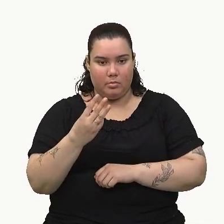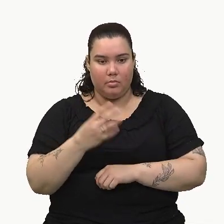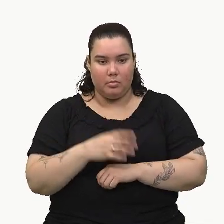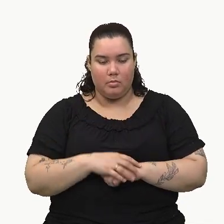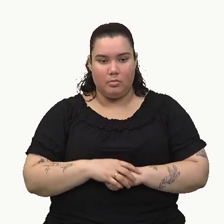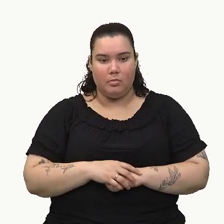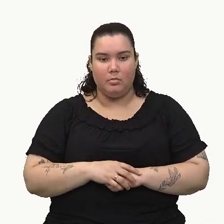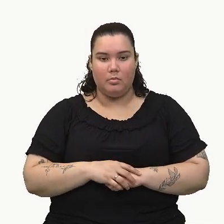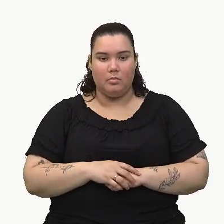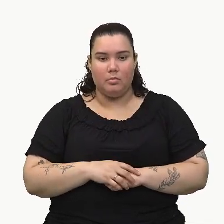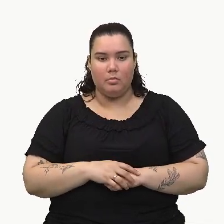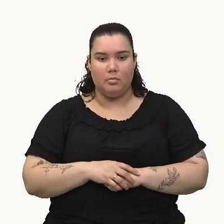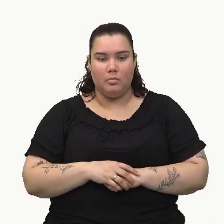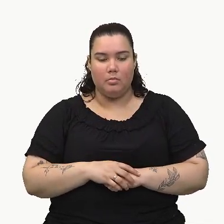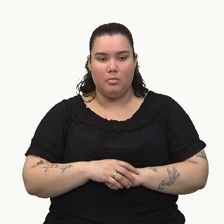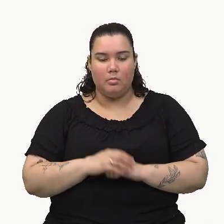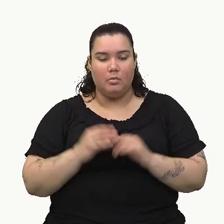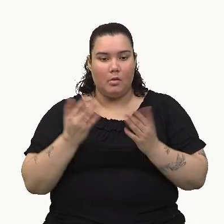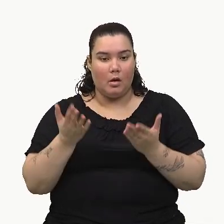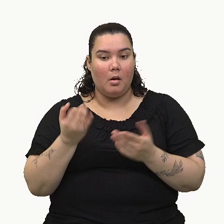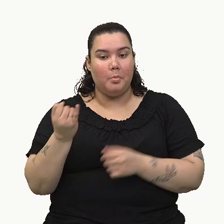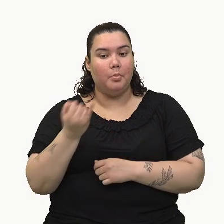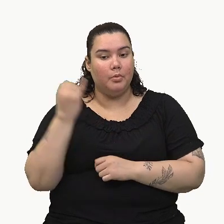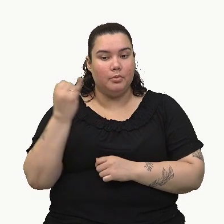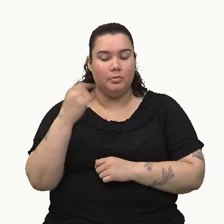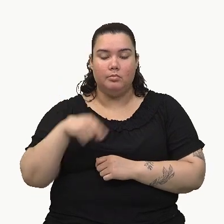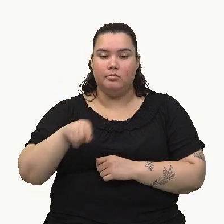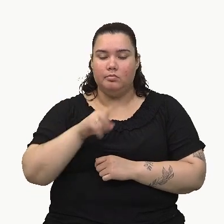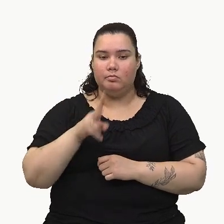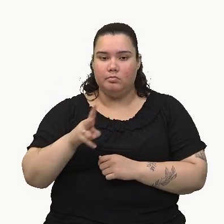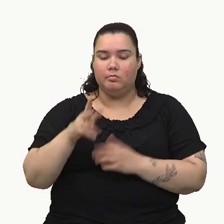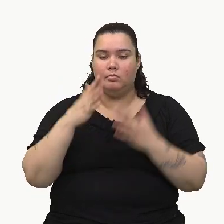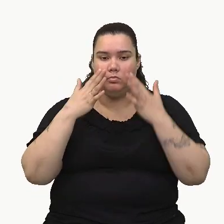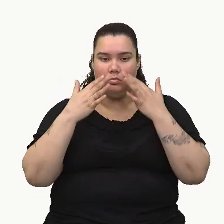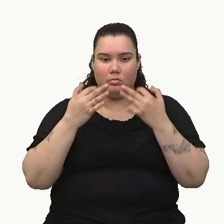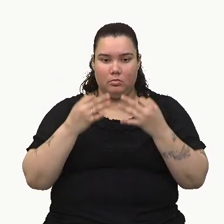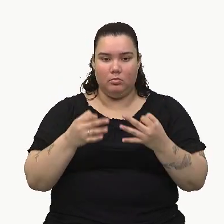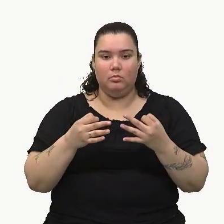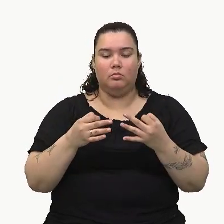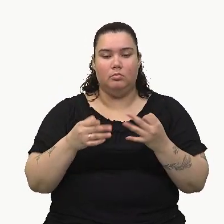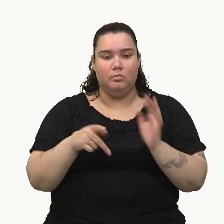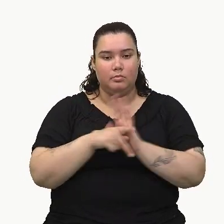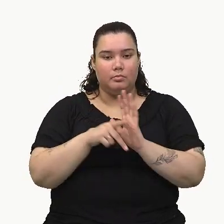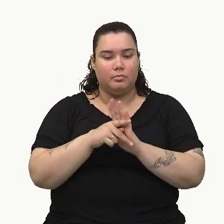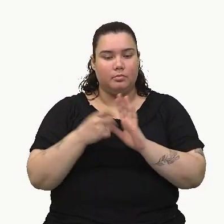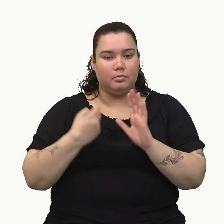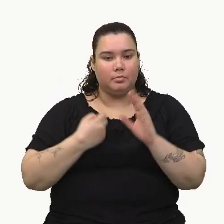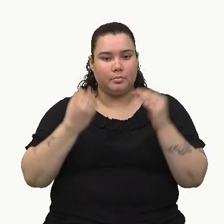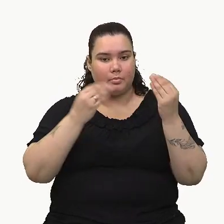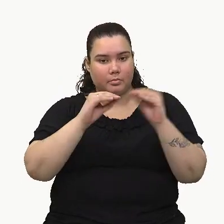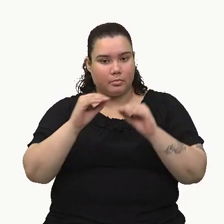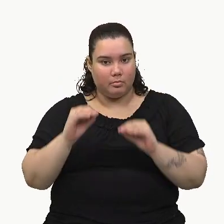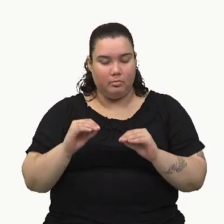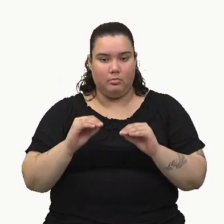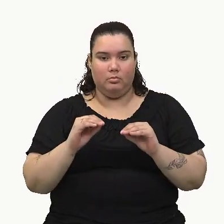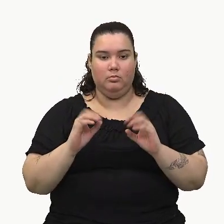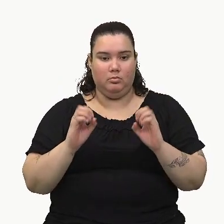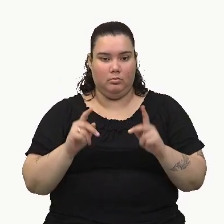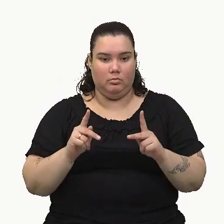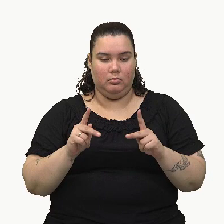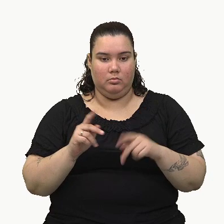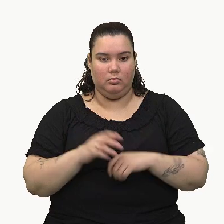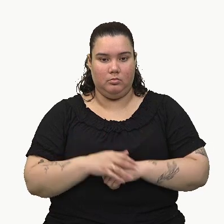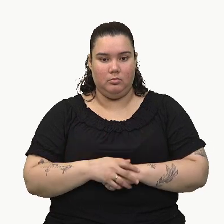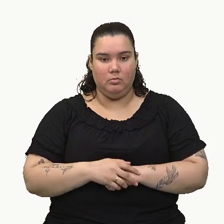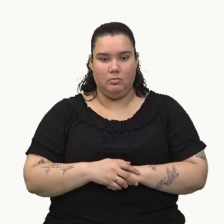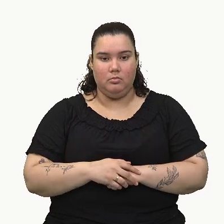bom? É muito importante vocês sempre repararem, tá? Nos sinais que fazem muita diferença, tá bom? Então, vamos